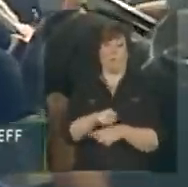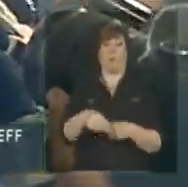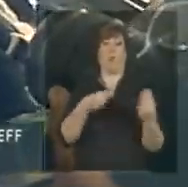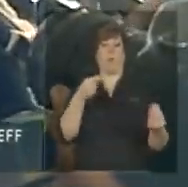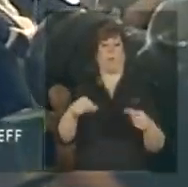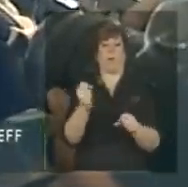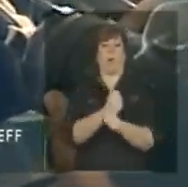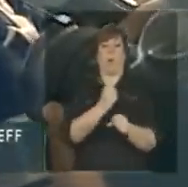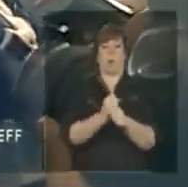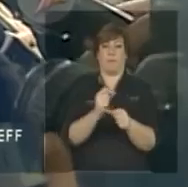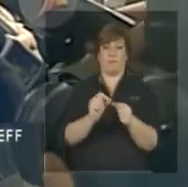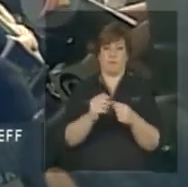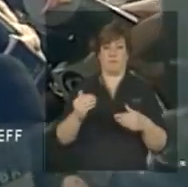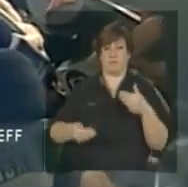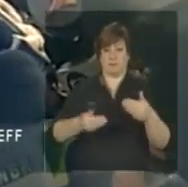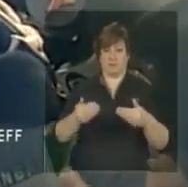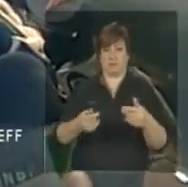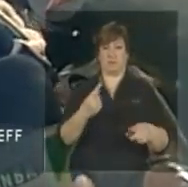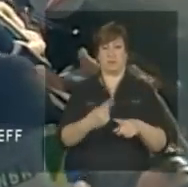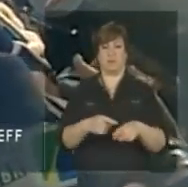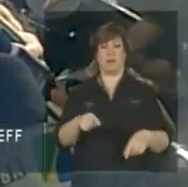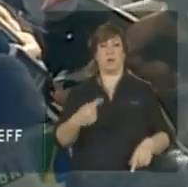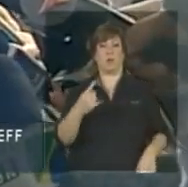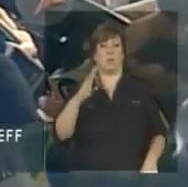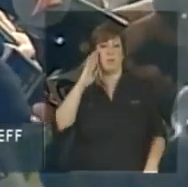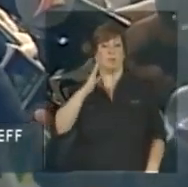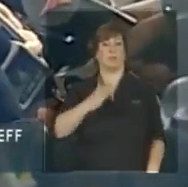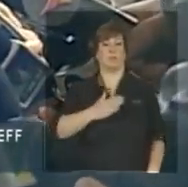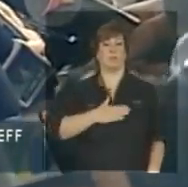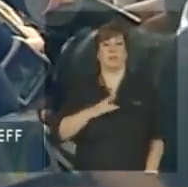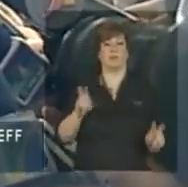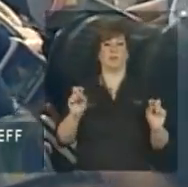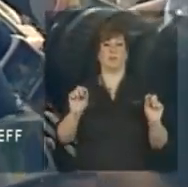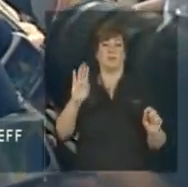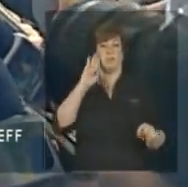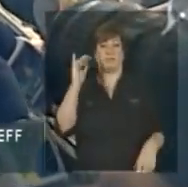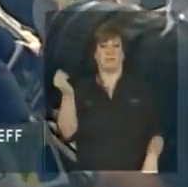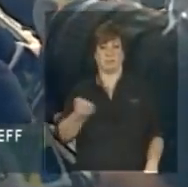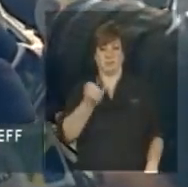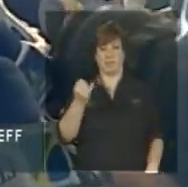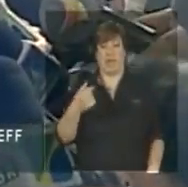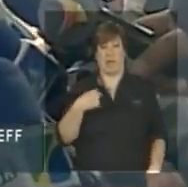é um dos meus assuntos fundamentais.